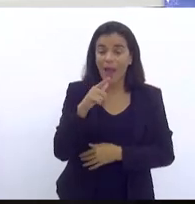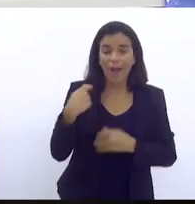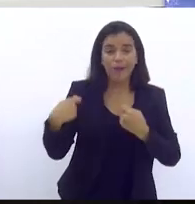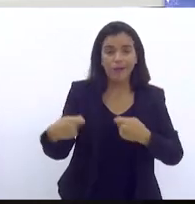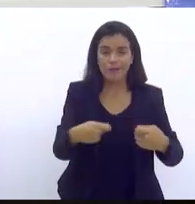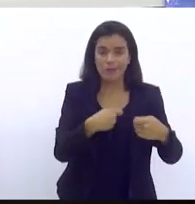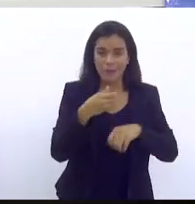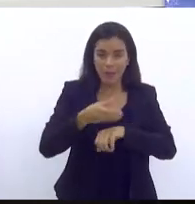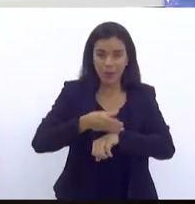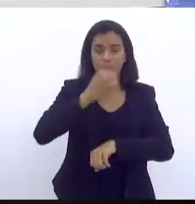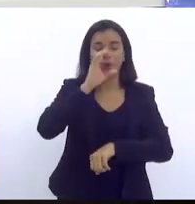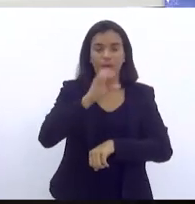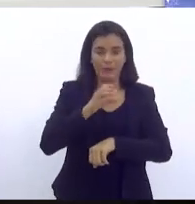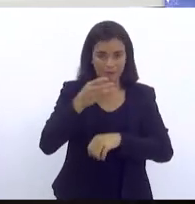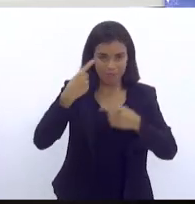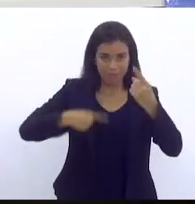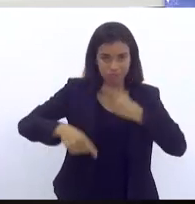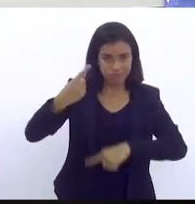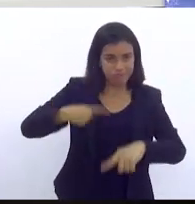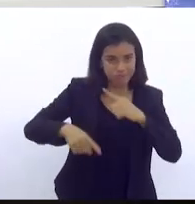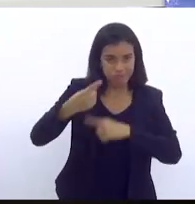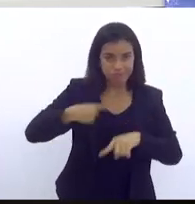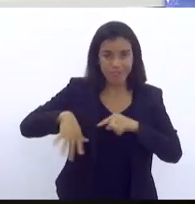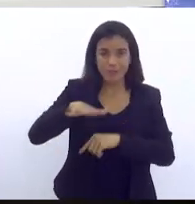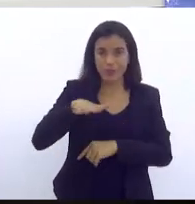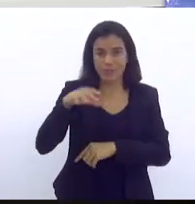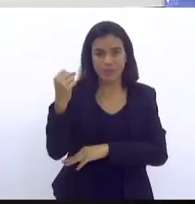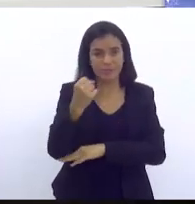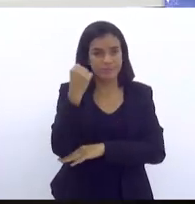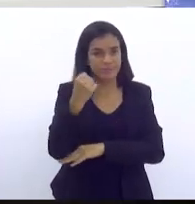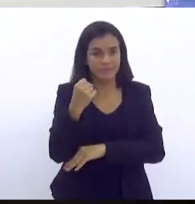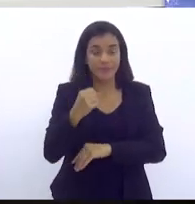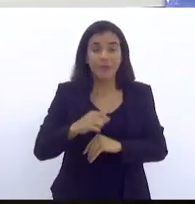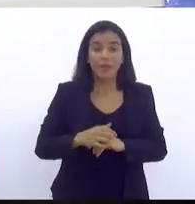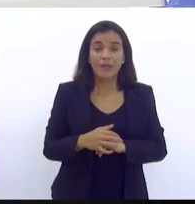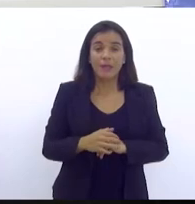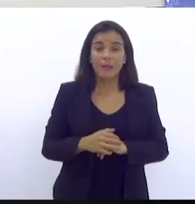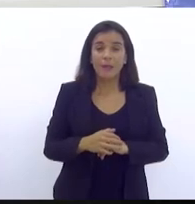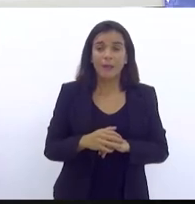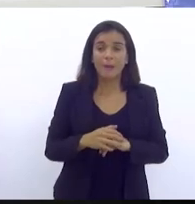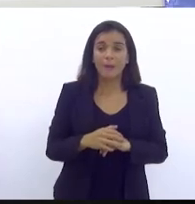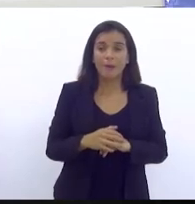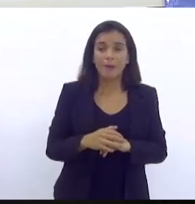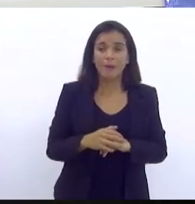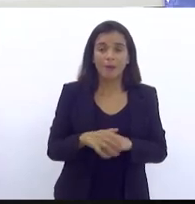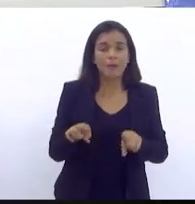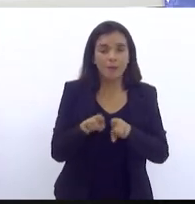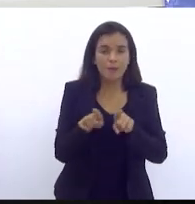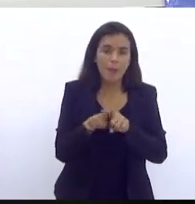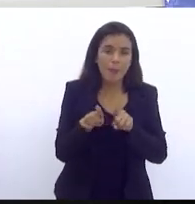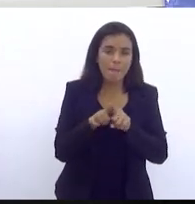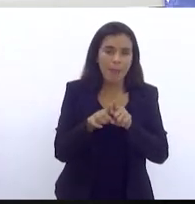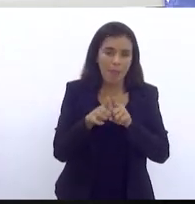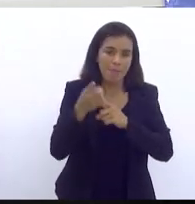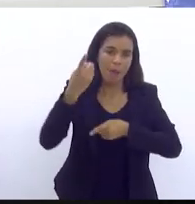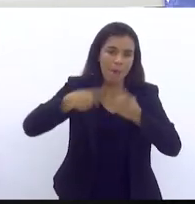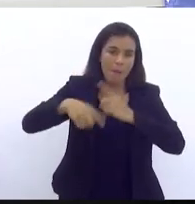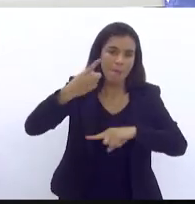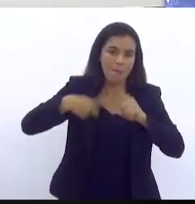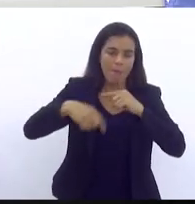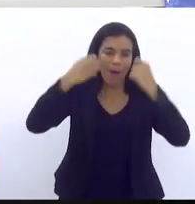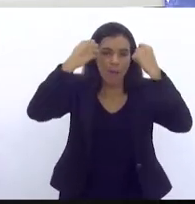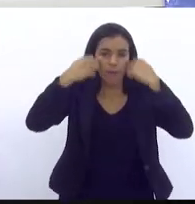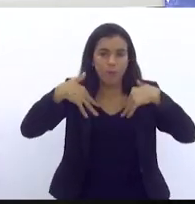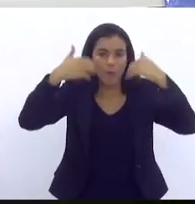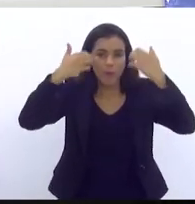não só para beber para mantão do corpo em situação crítica né Eh e para gerar suor para refrescar o corpo